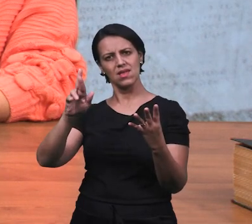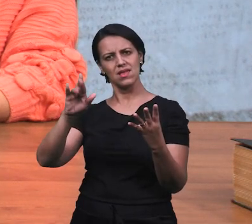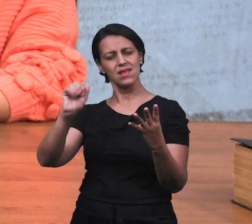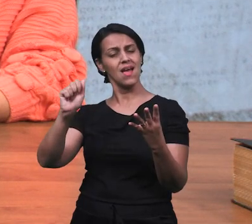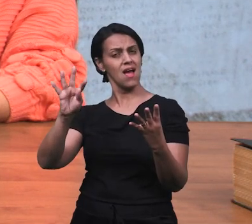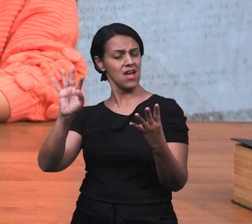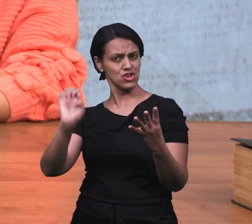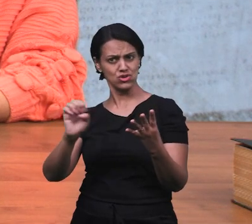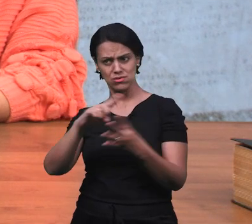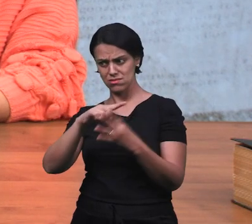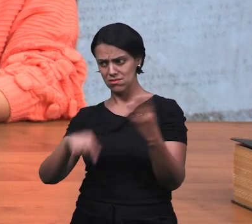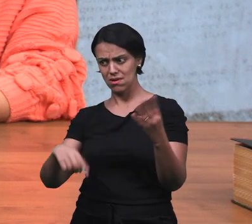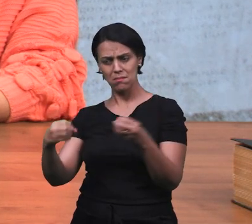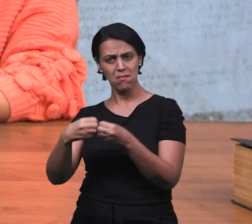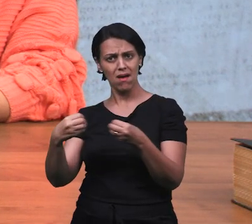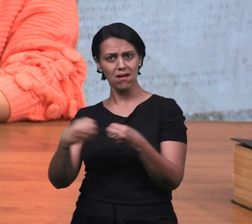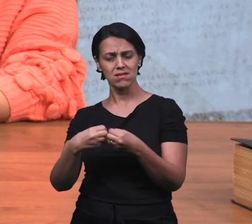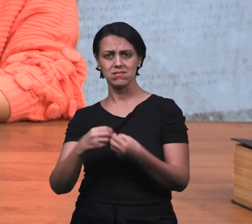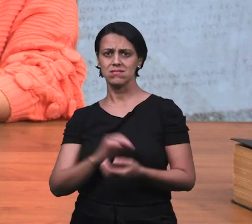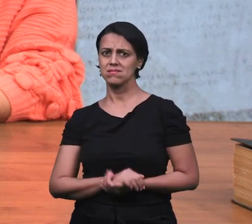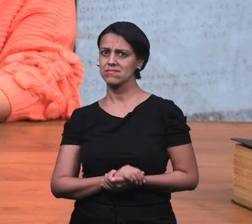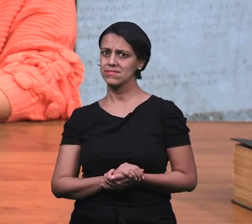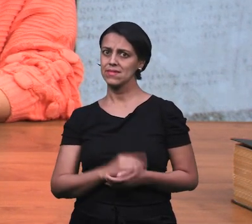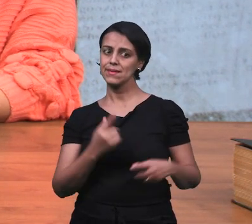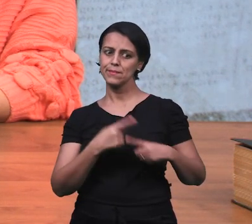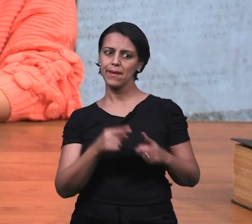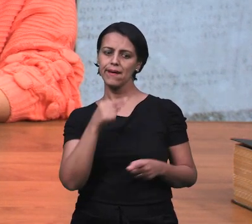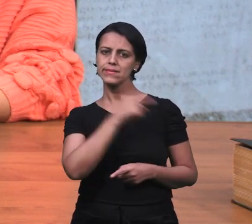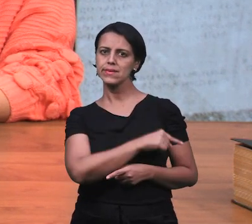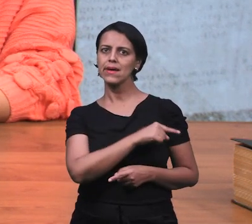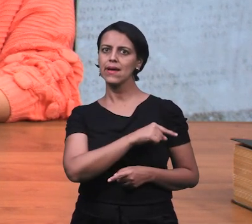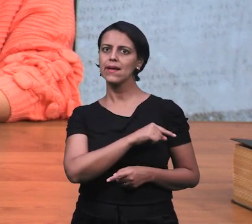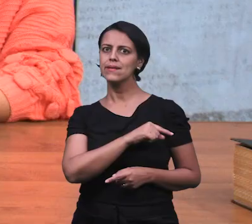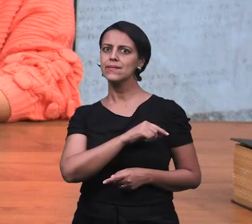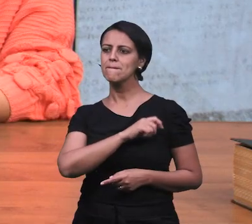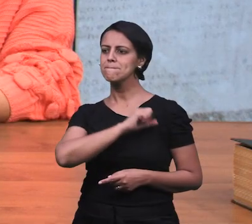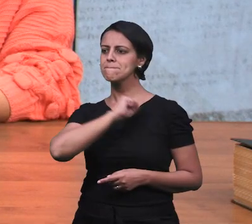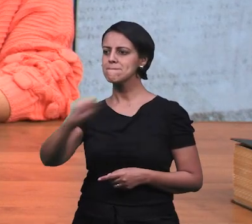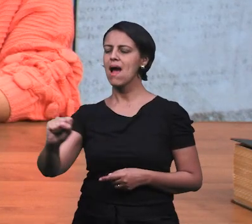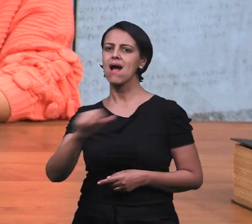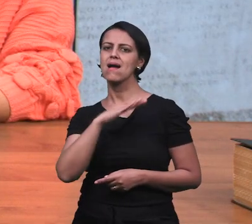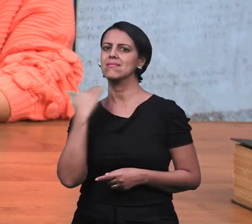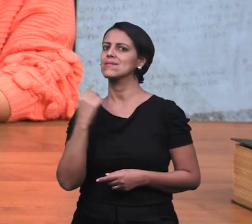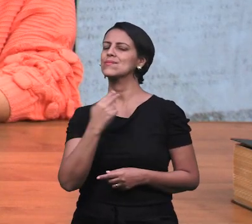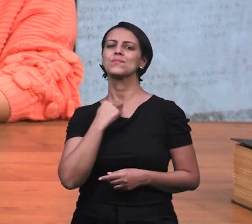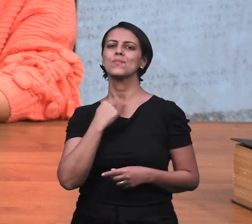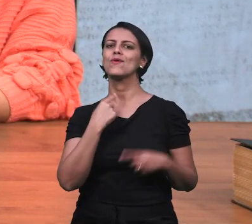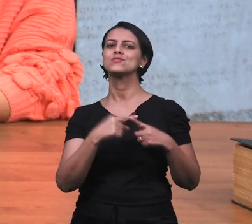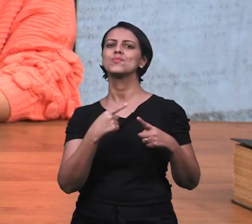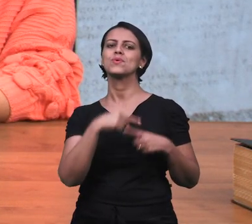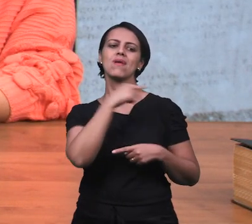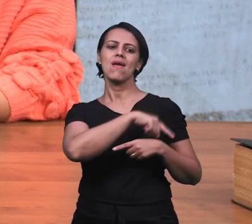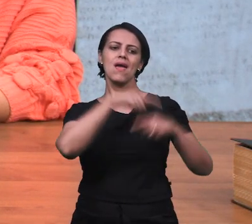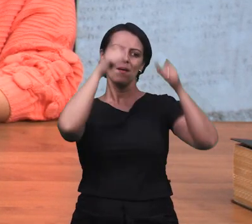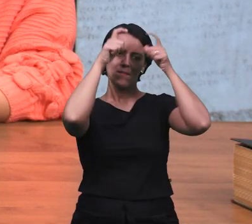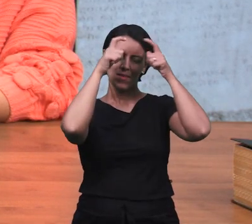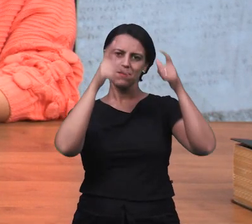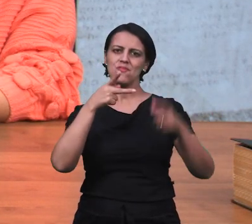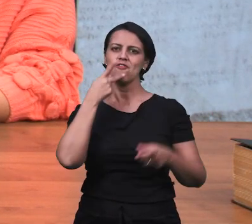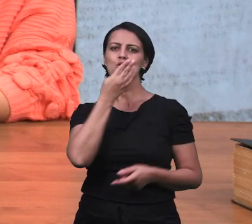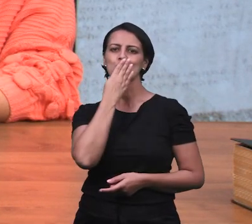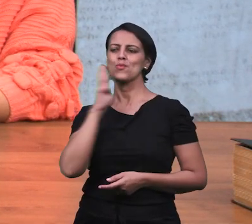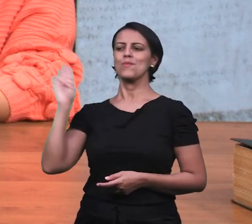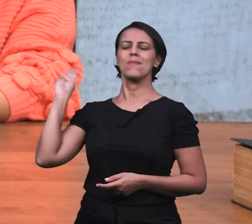feriram, porquanto os príncipes da congregação lhe juraram pelo Senhor Deus de Israel, pelo